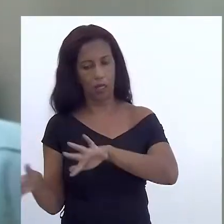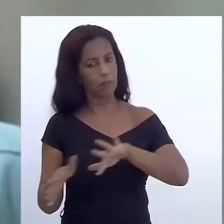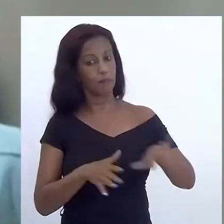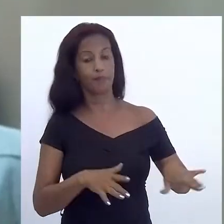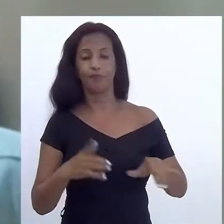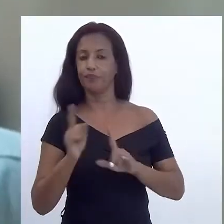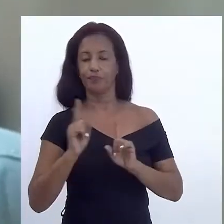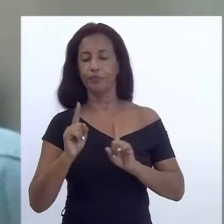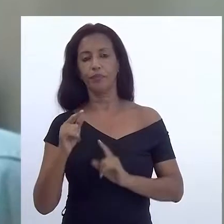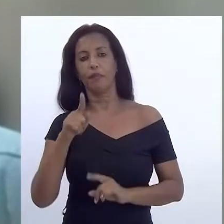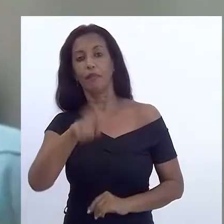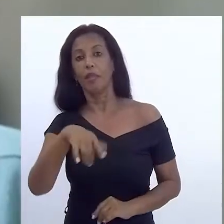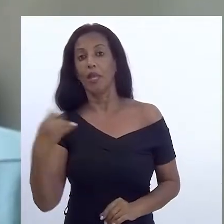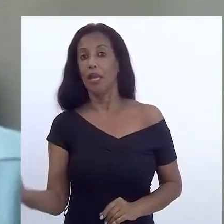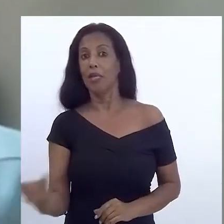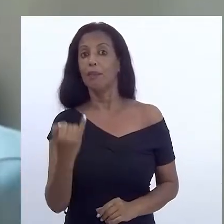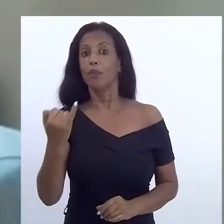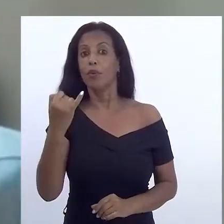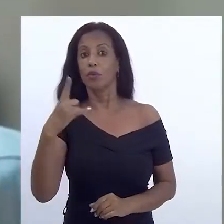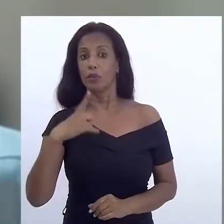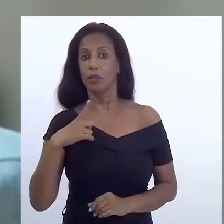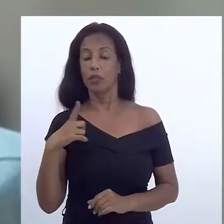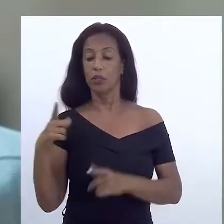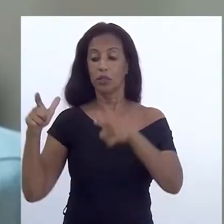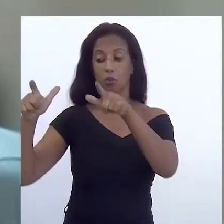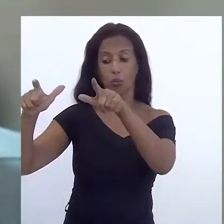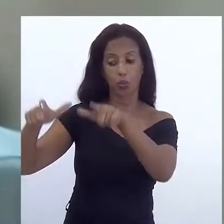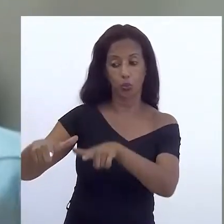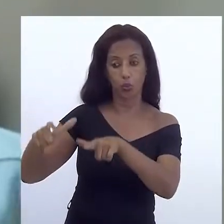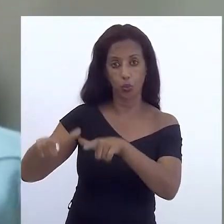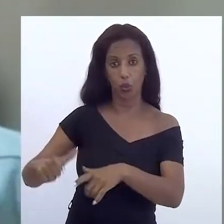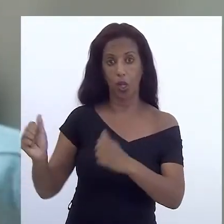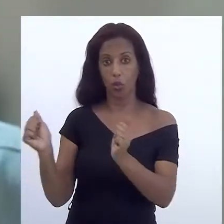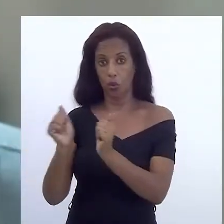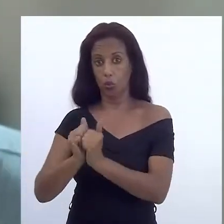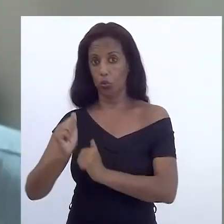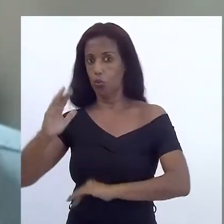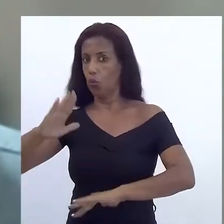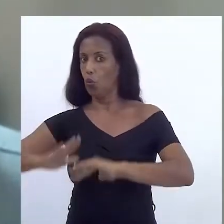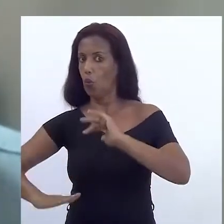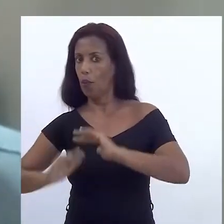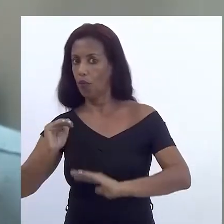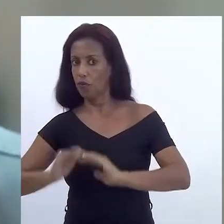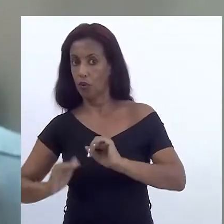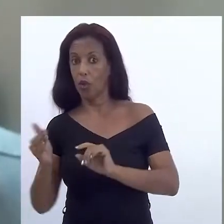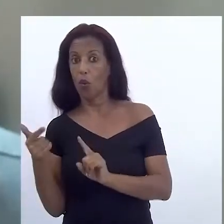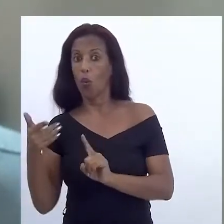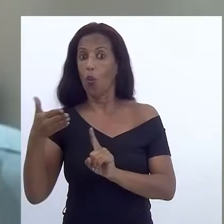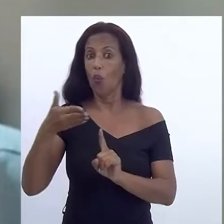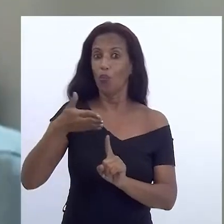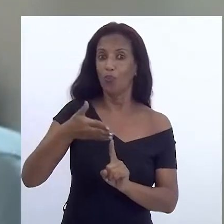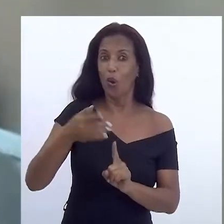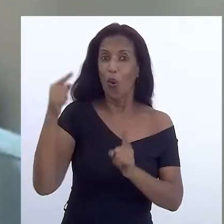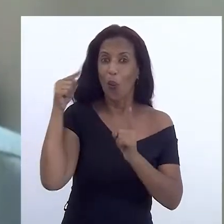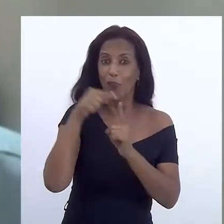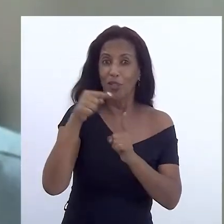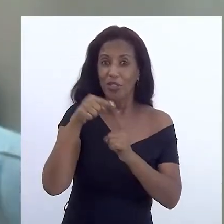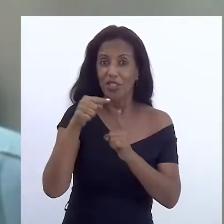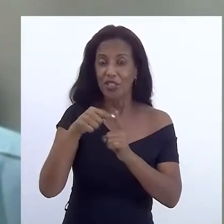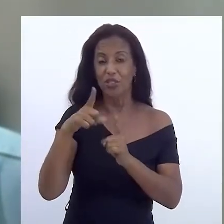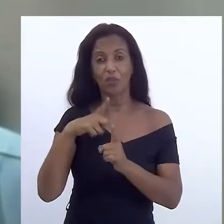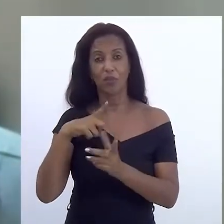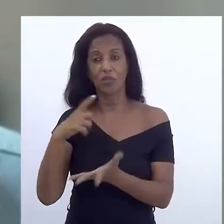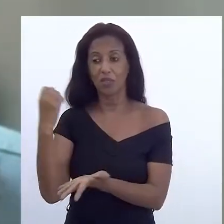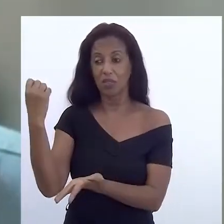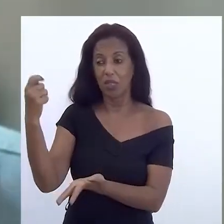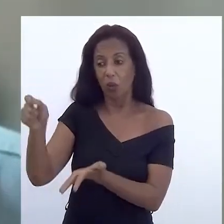É importante que isso seja feito num local, acompanhado pelos profissionais, com esse objetivo terapêutico. Você tem que ter uma documentação, o